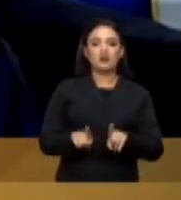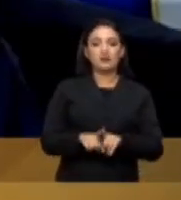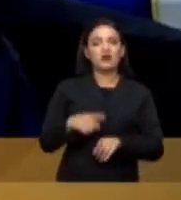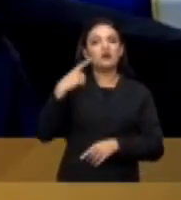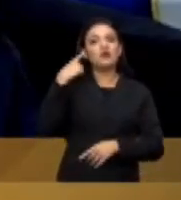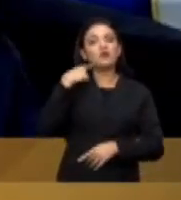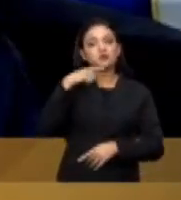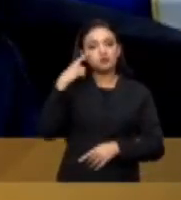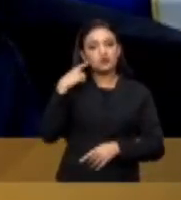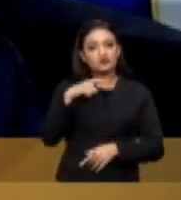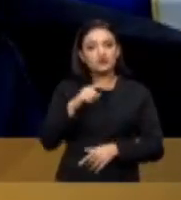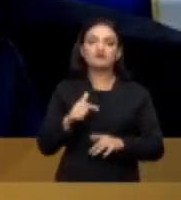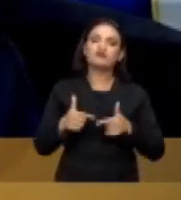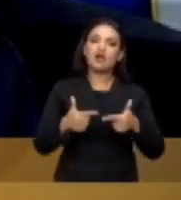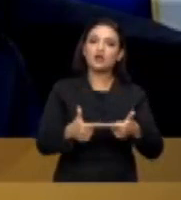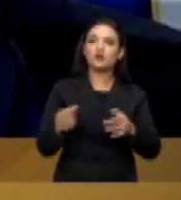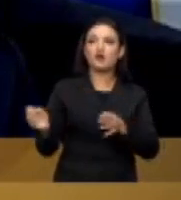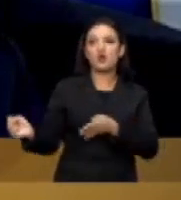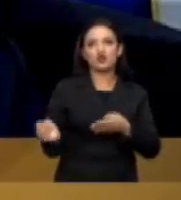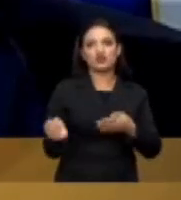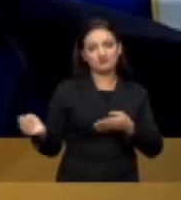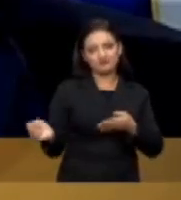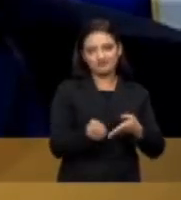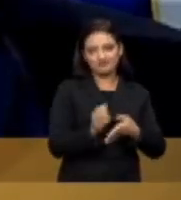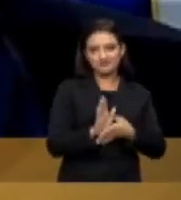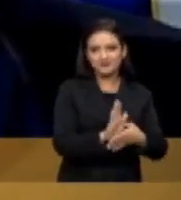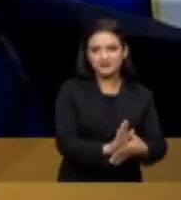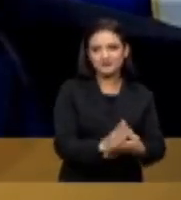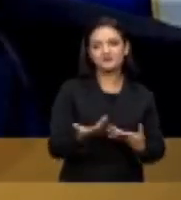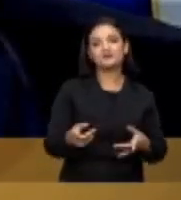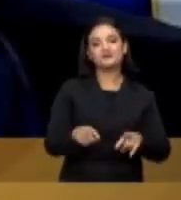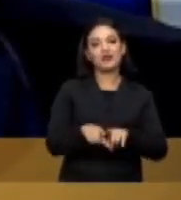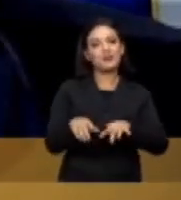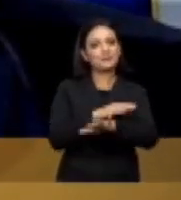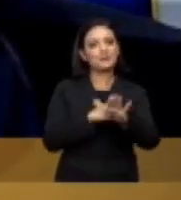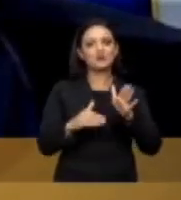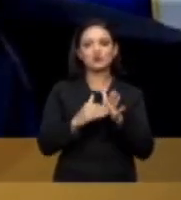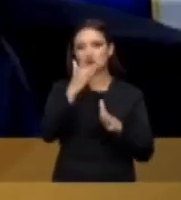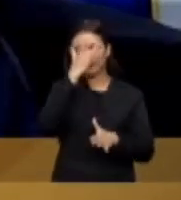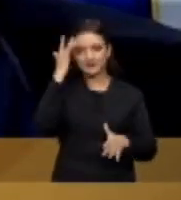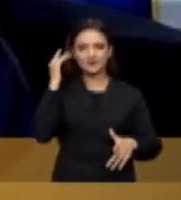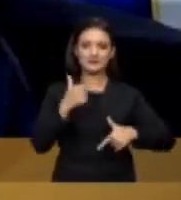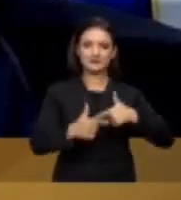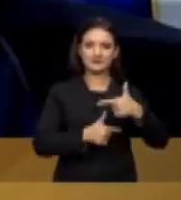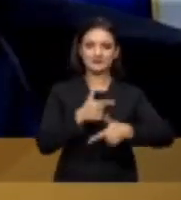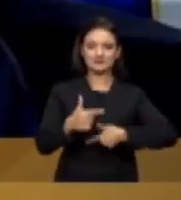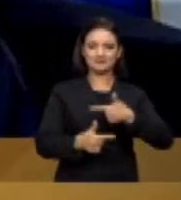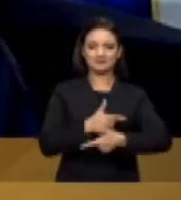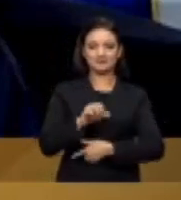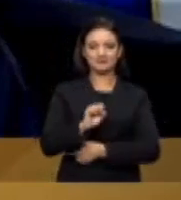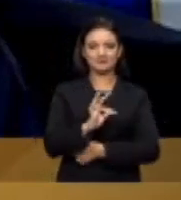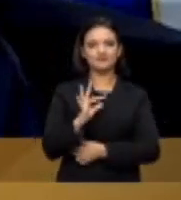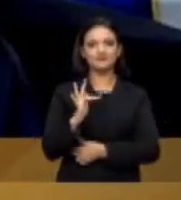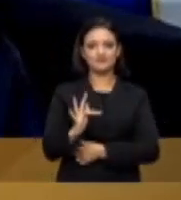atuam como amici curiae, assim como a todos os servidores e servidores dessa egrégia